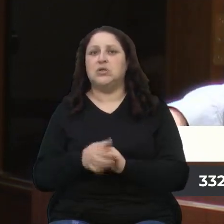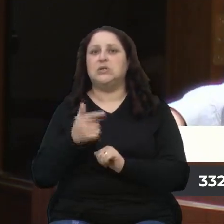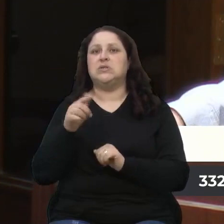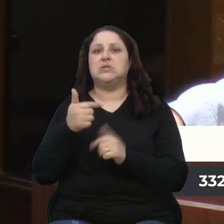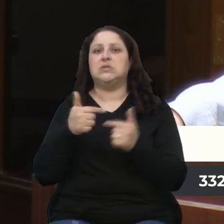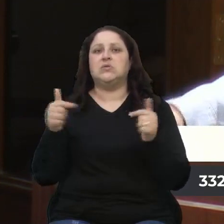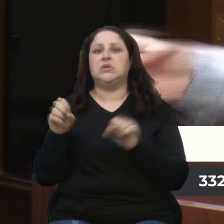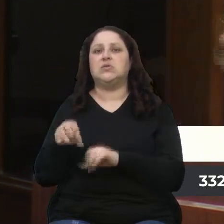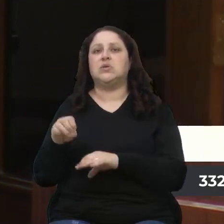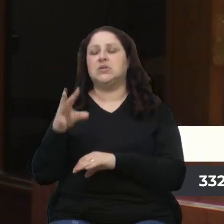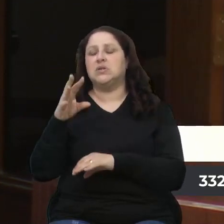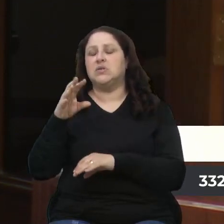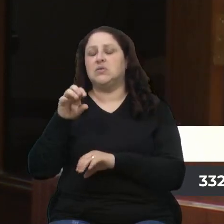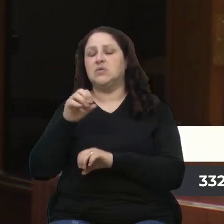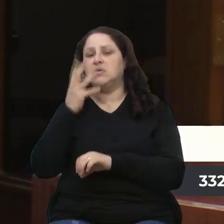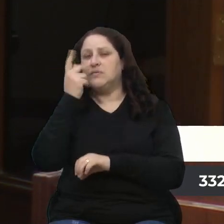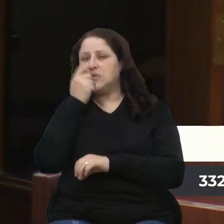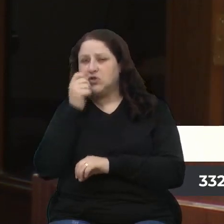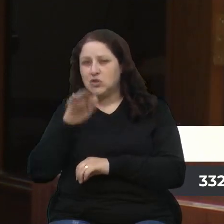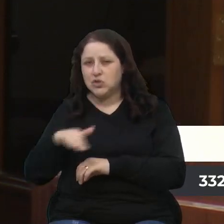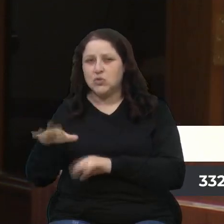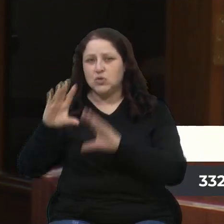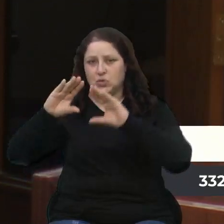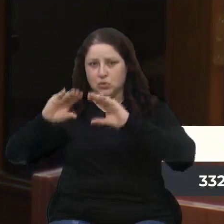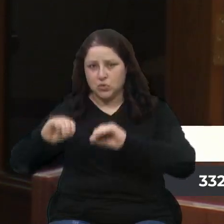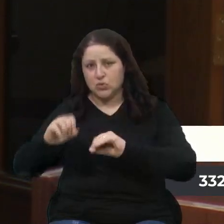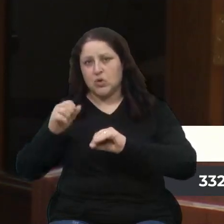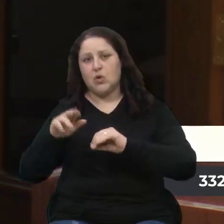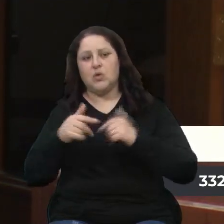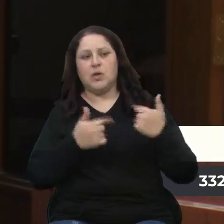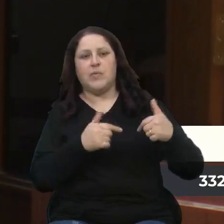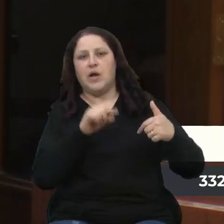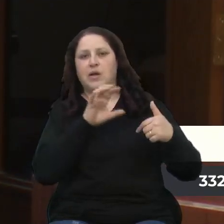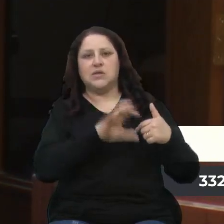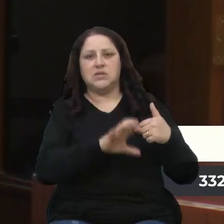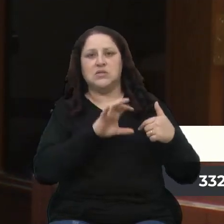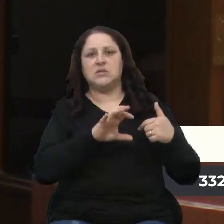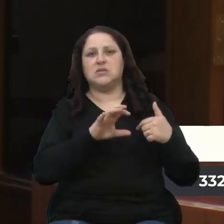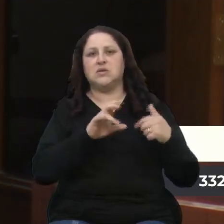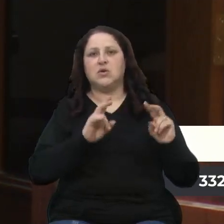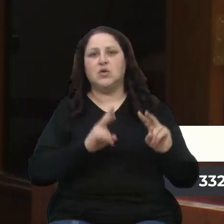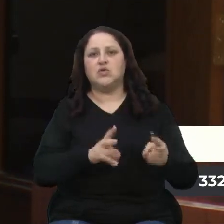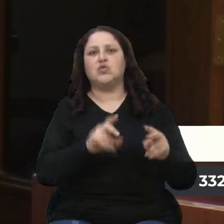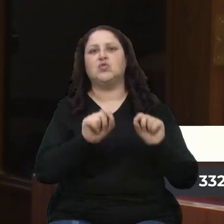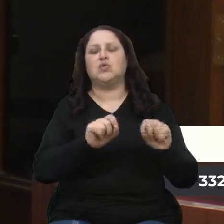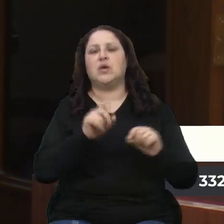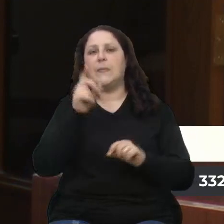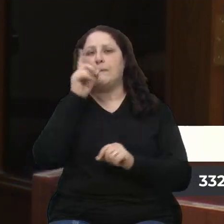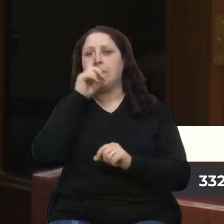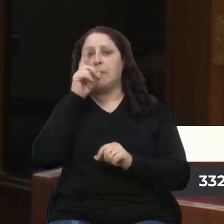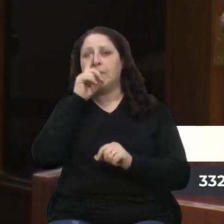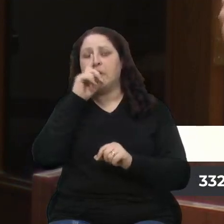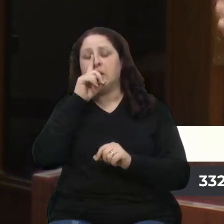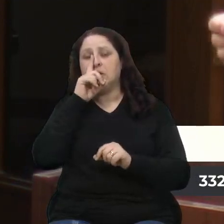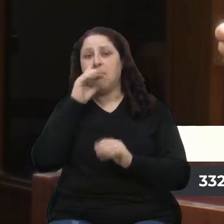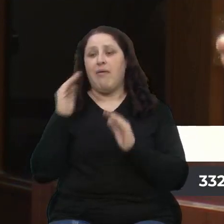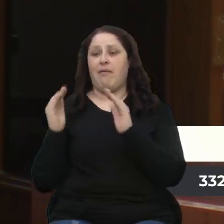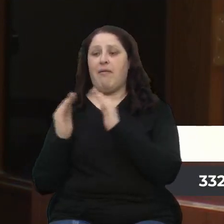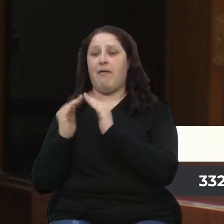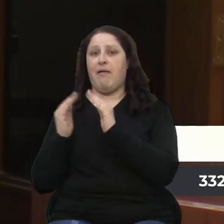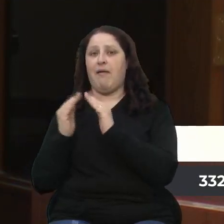educação infantil noturna, ou legislando dessa forma, nós seguimos tendo mãe crecheira. Muitas mulheres têm que deixar